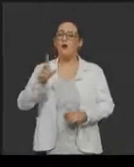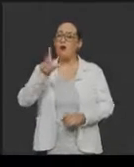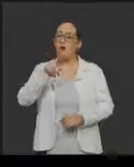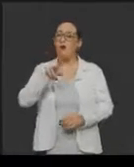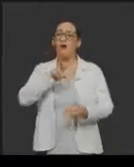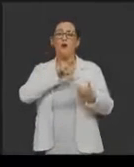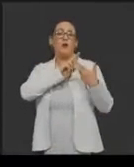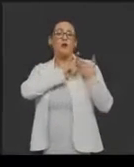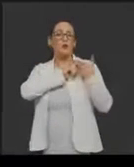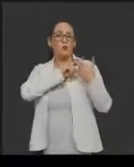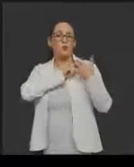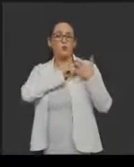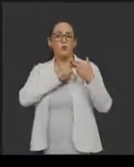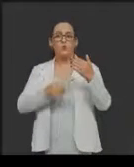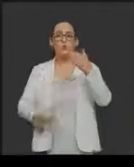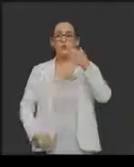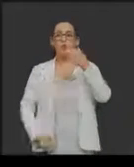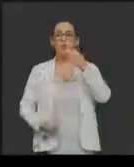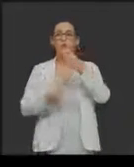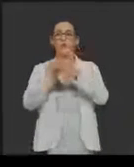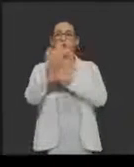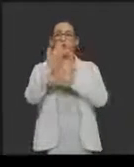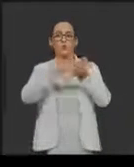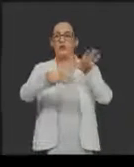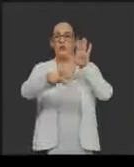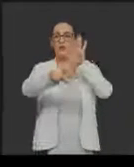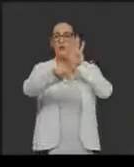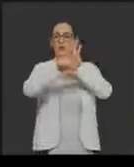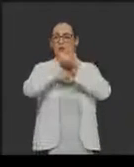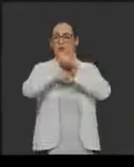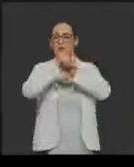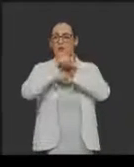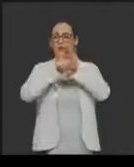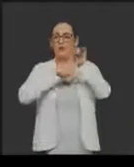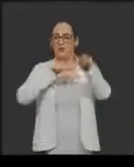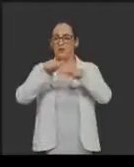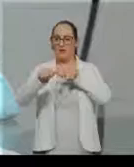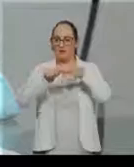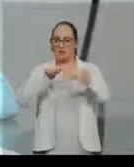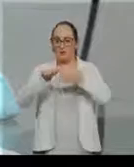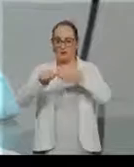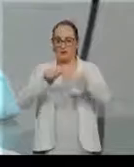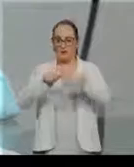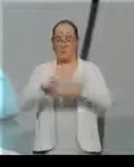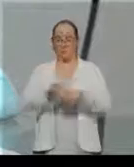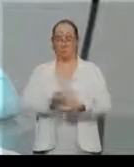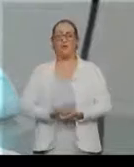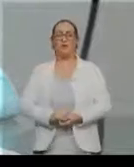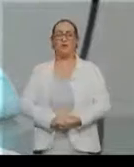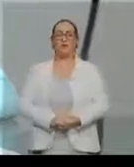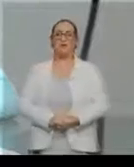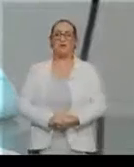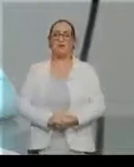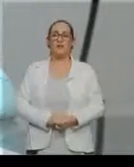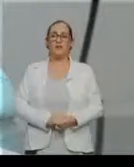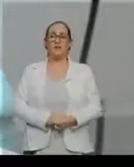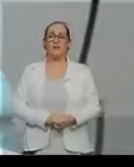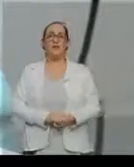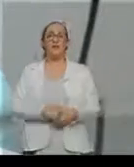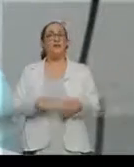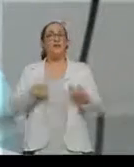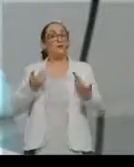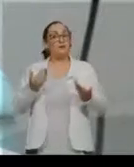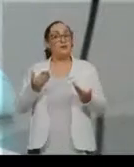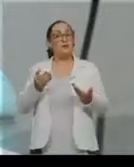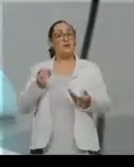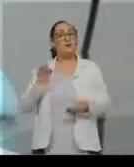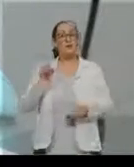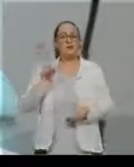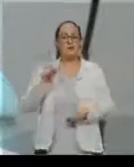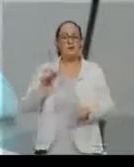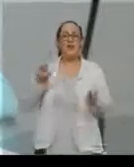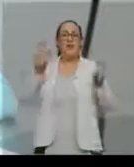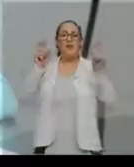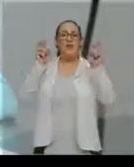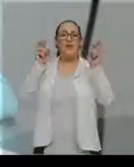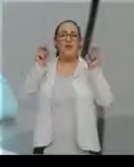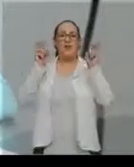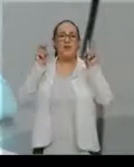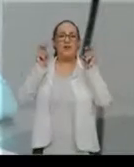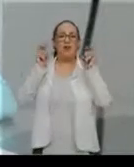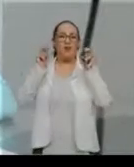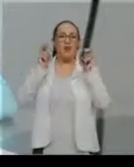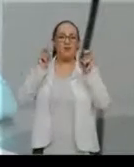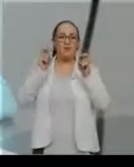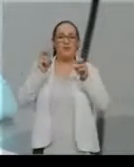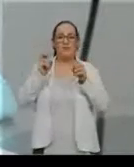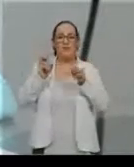responsável pelo surgimento das leis trabalhistas? Então, é bom que o nosso assunto está indo né, no